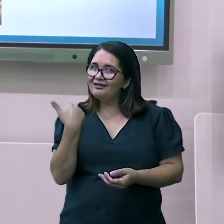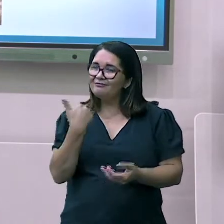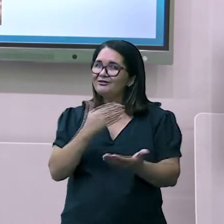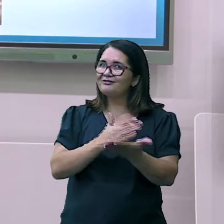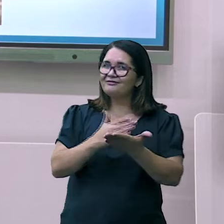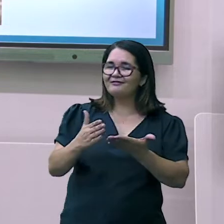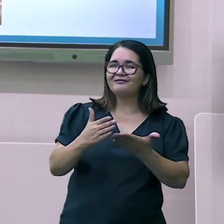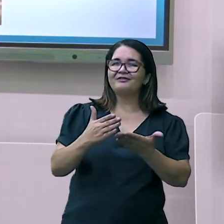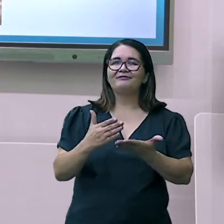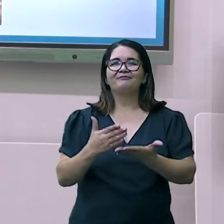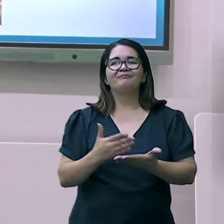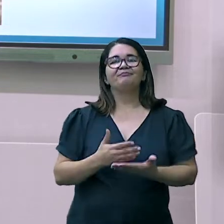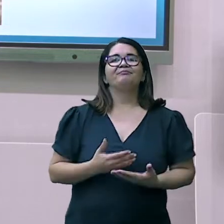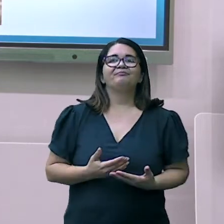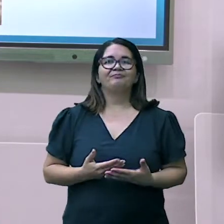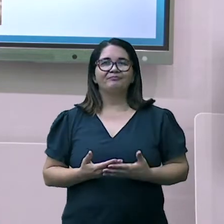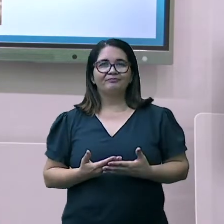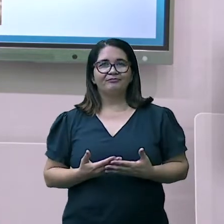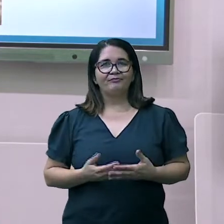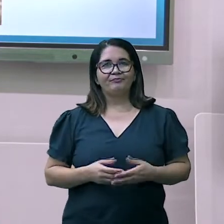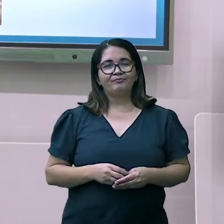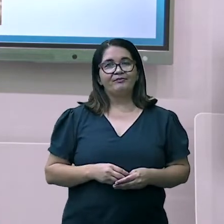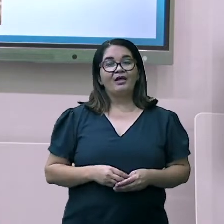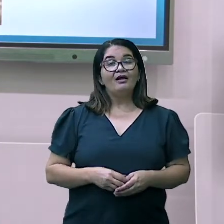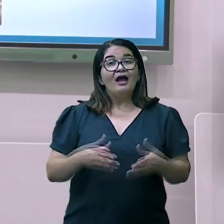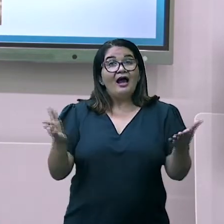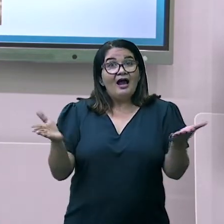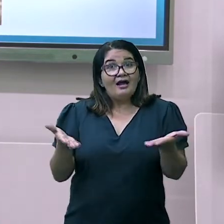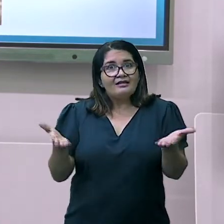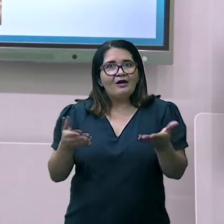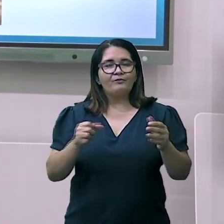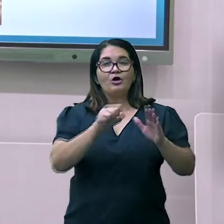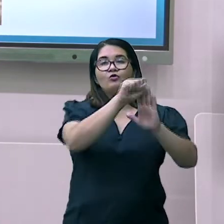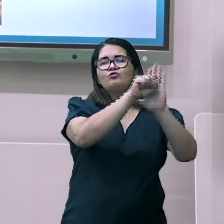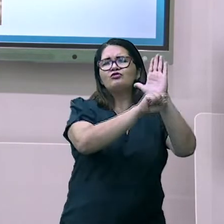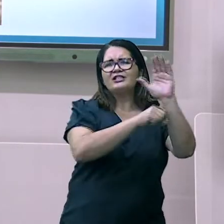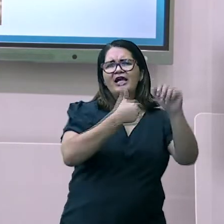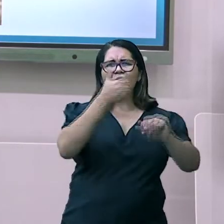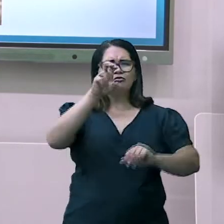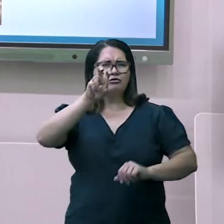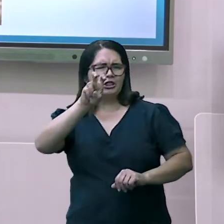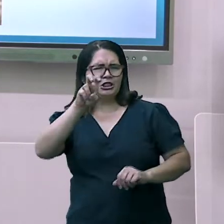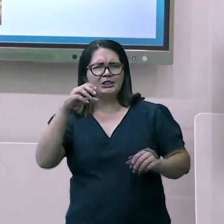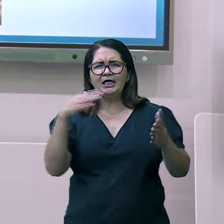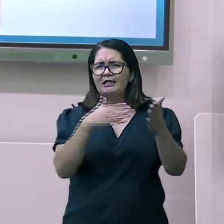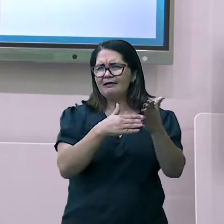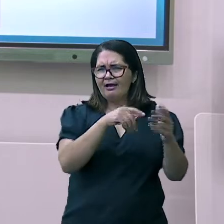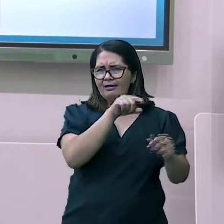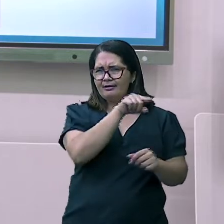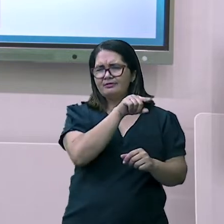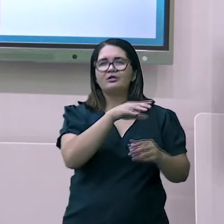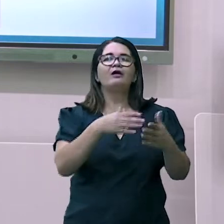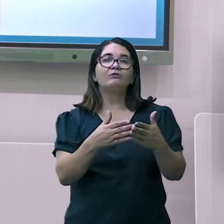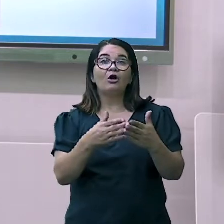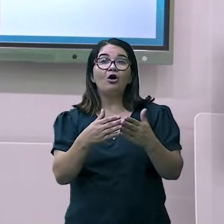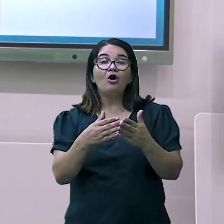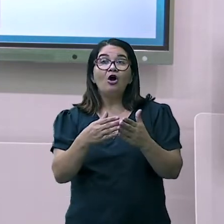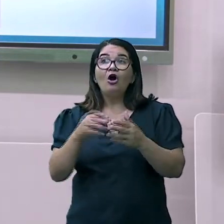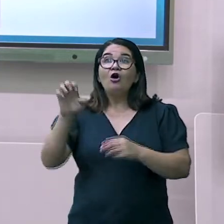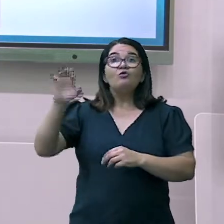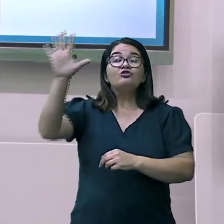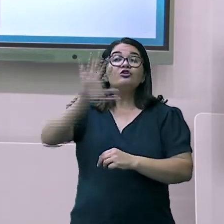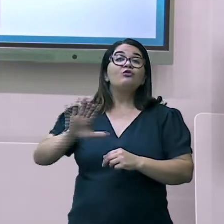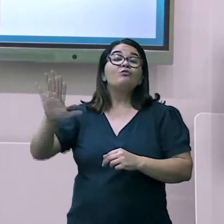Vamos lá? Vamos começar? Até o século XV, o mundo conhecido pelos